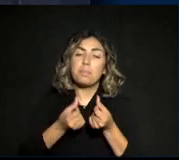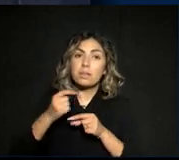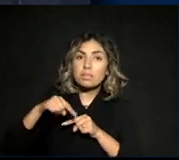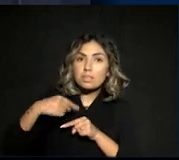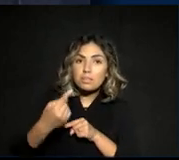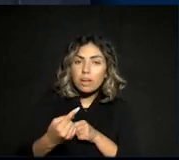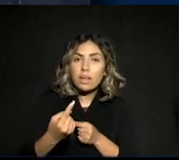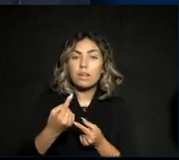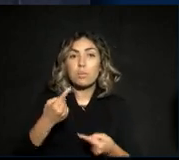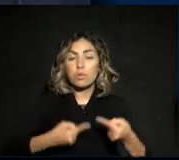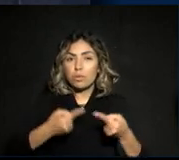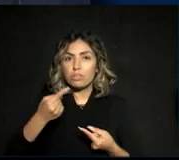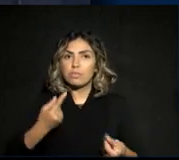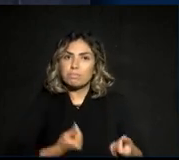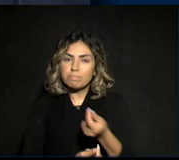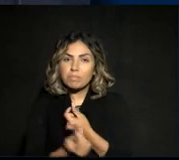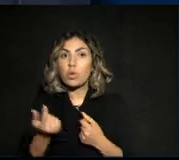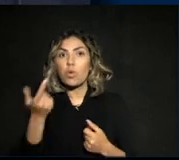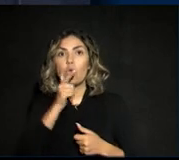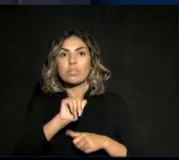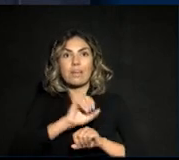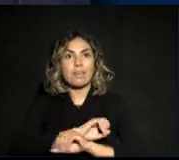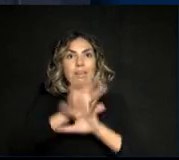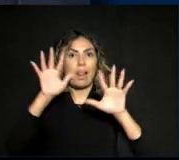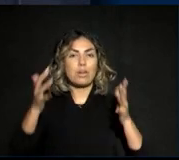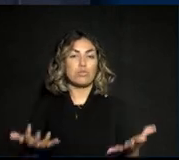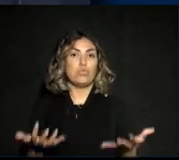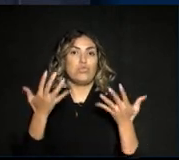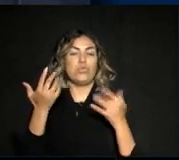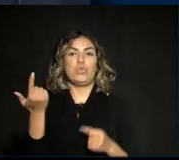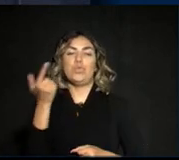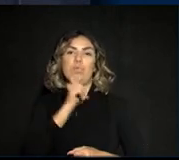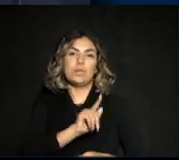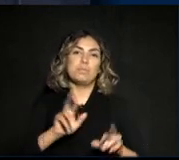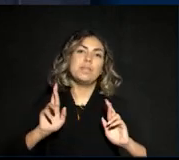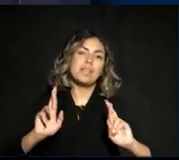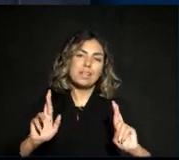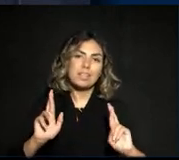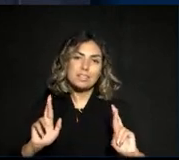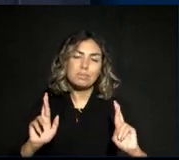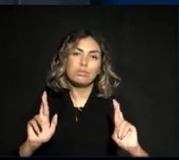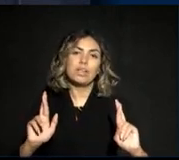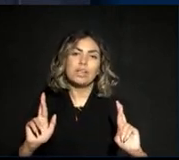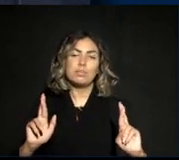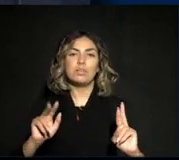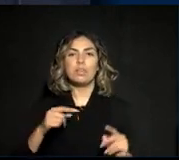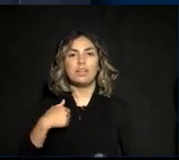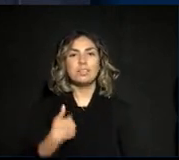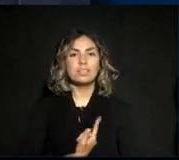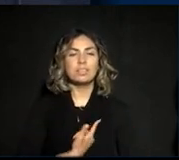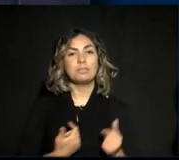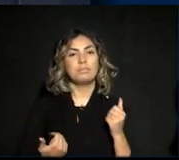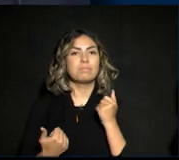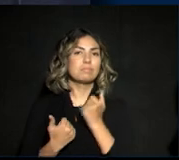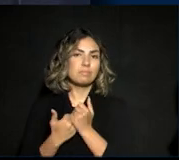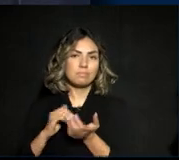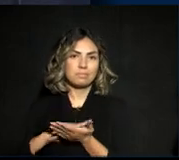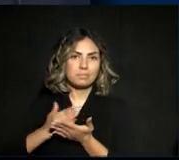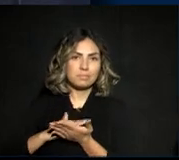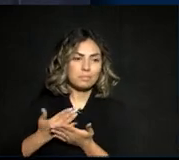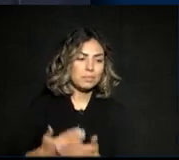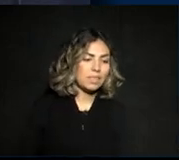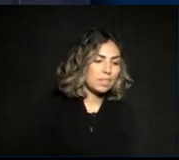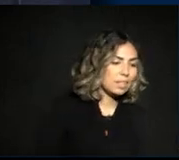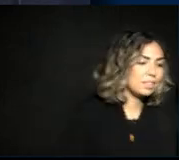a política monetária comece a fazer um efeito mais claro. Tanto é que a expectativa da grande maioria dos economistas é que, no próximo ano, a gente